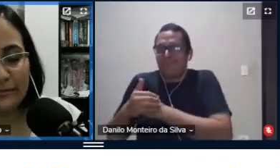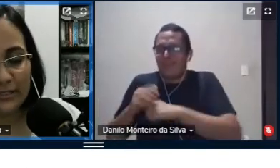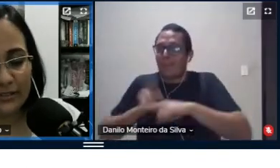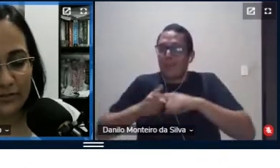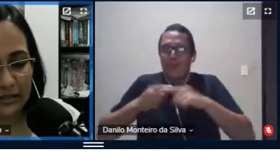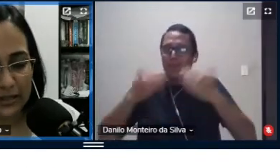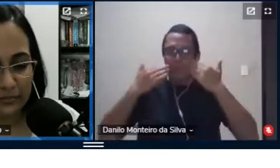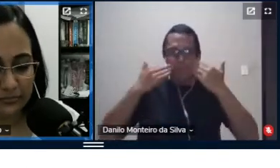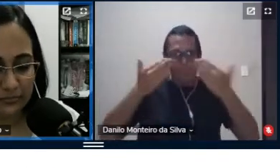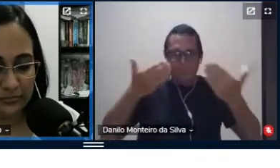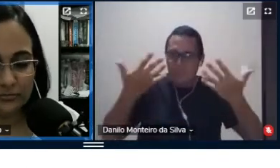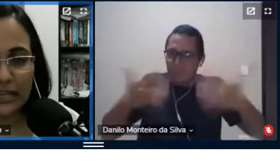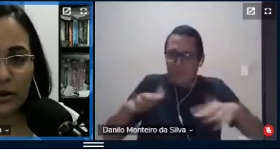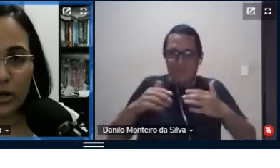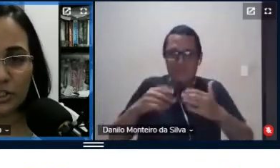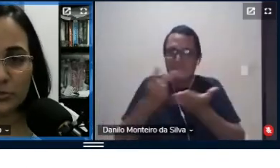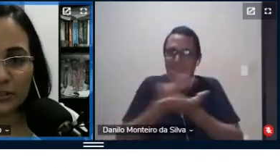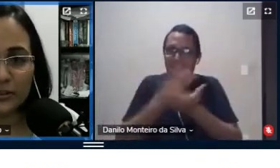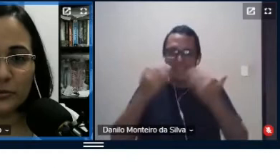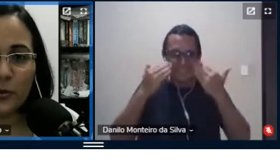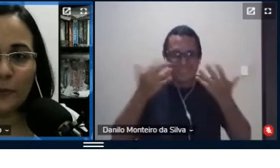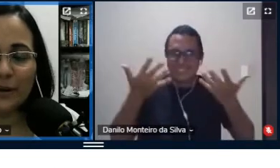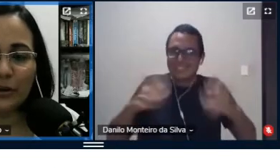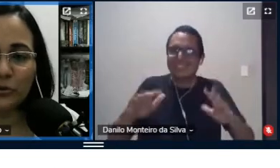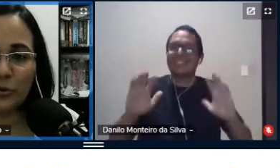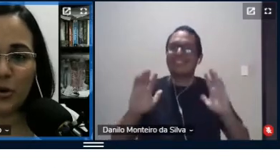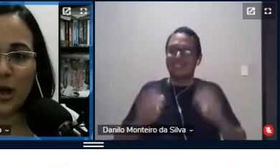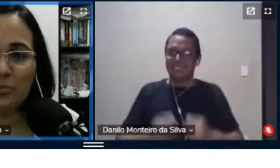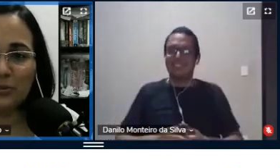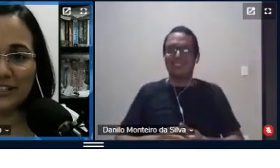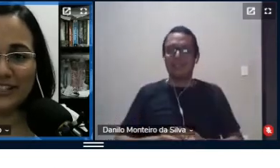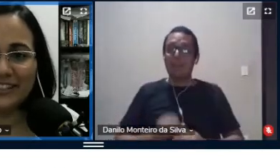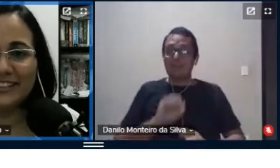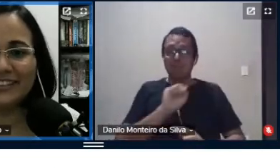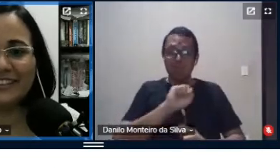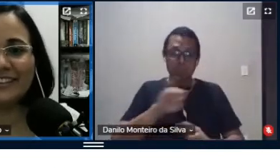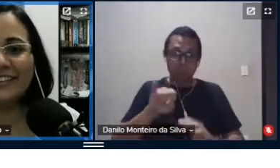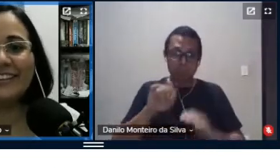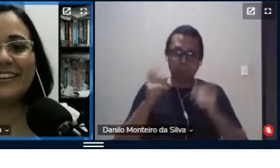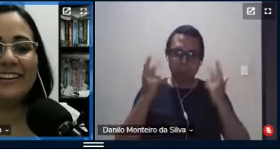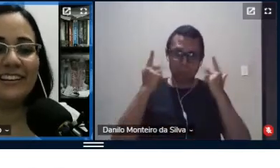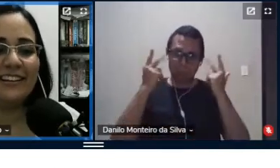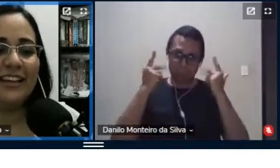Mas se você vai lá, na Ótima, comprar o seu copo, né?